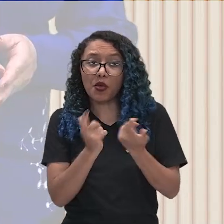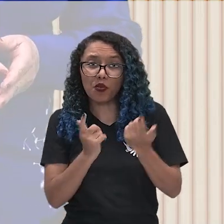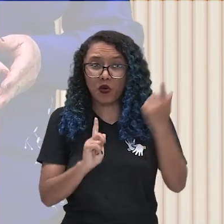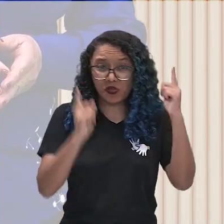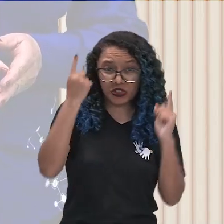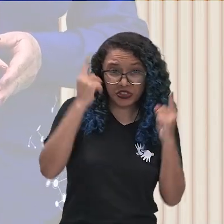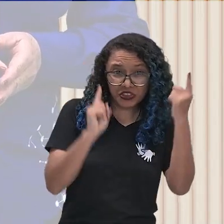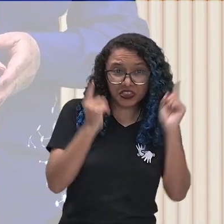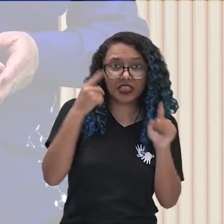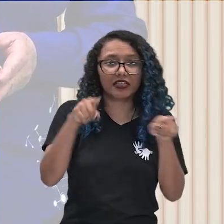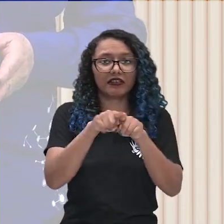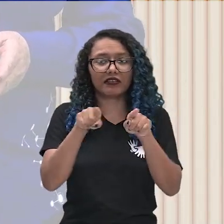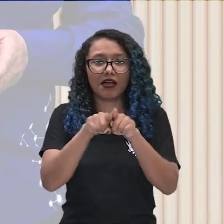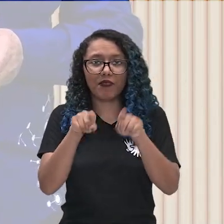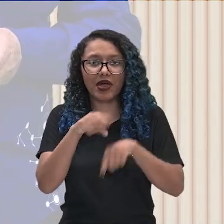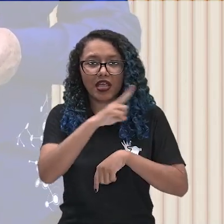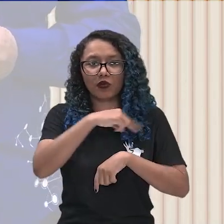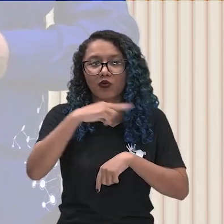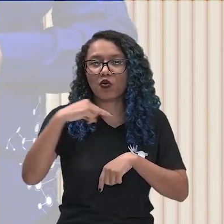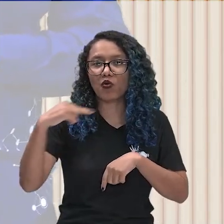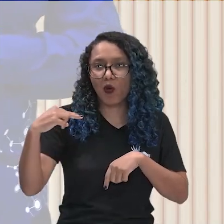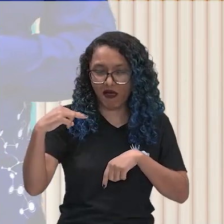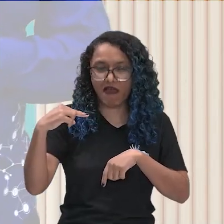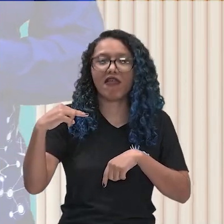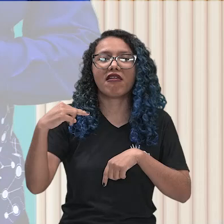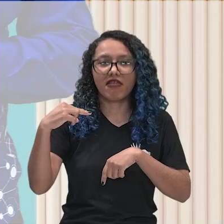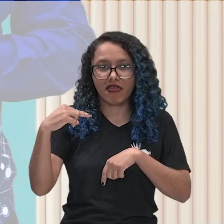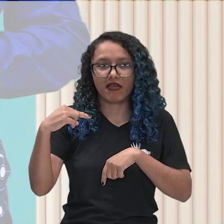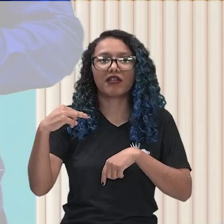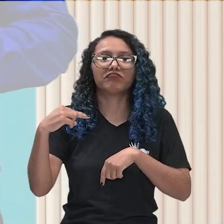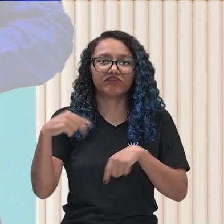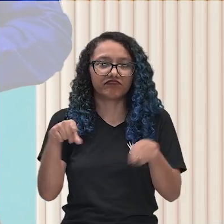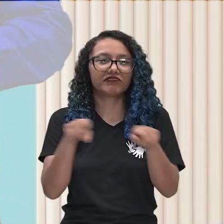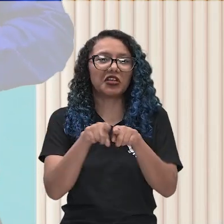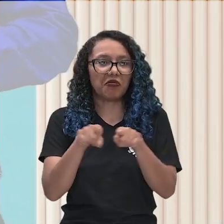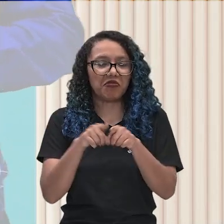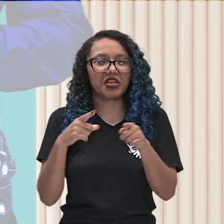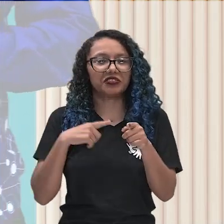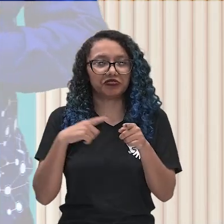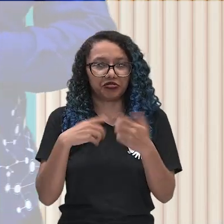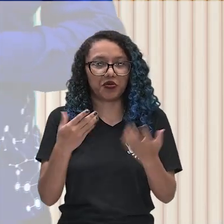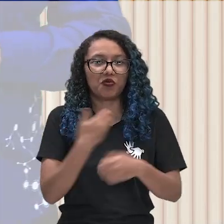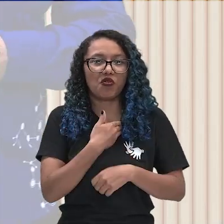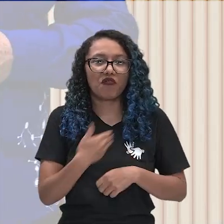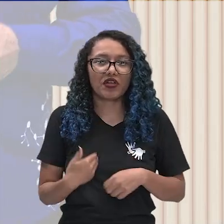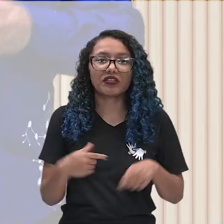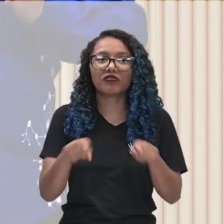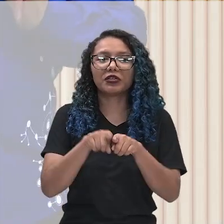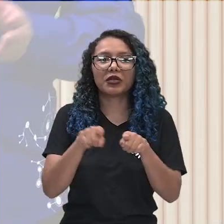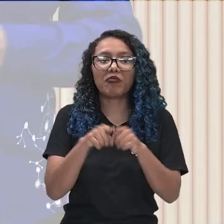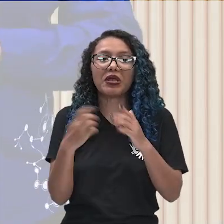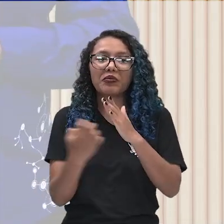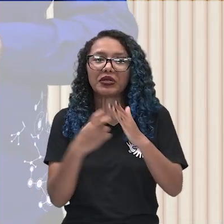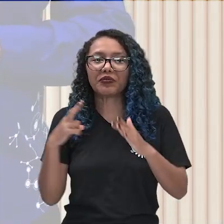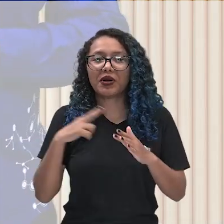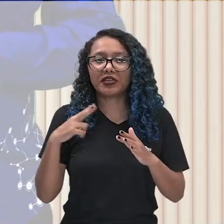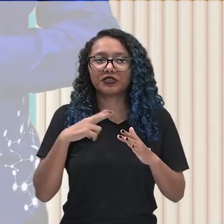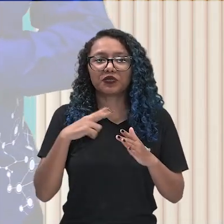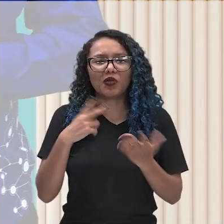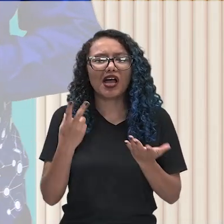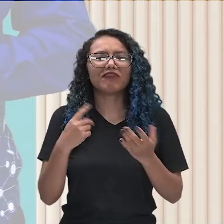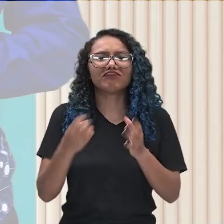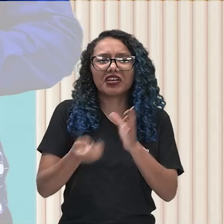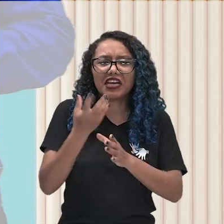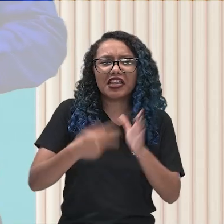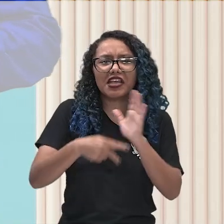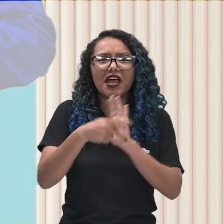falamos anteriormente de São Paulo, não foi isso? Então, agora do Chile à Noruega, o poder público e a iniciativa privada têm desenvolvido